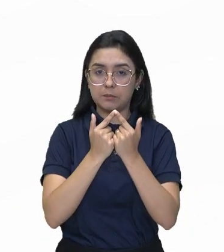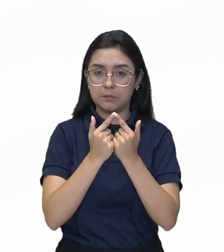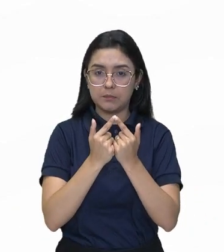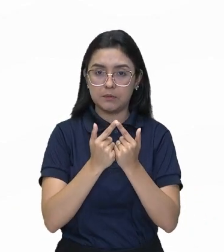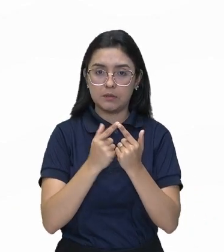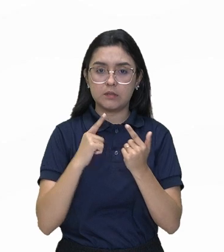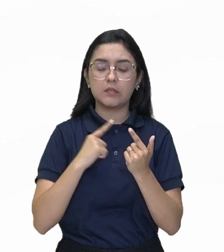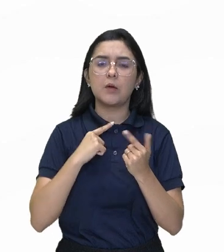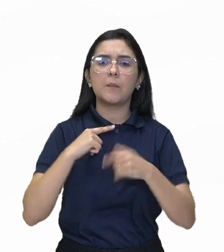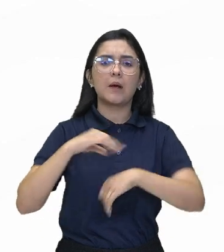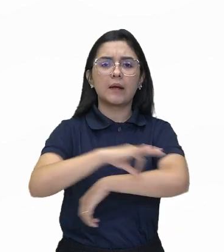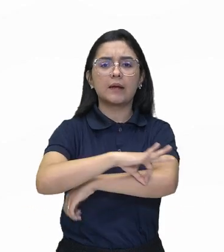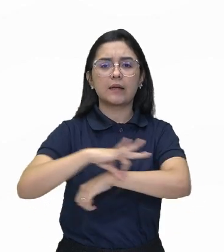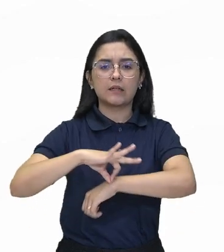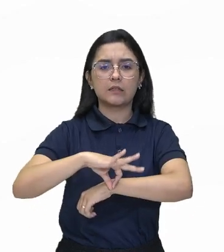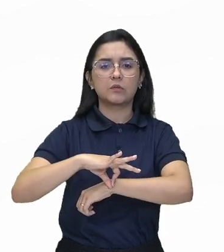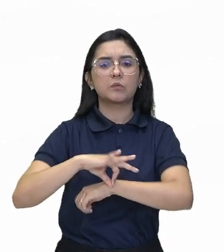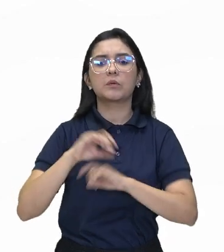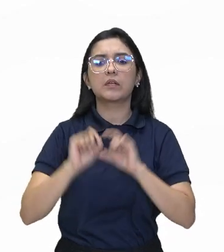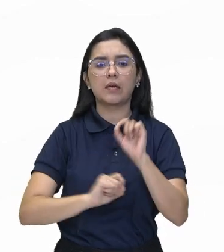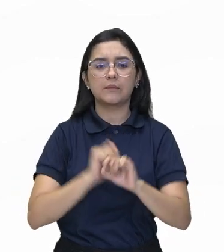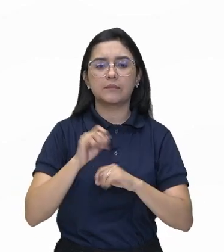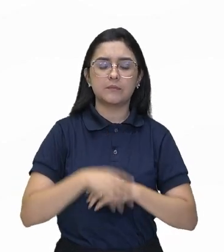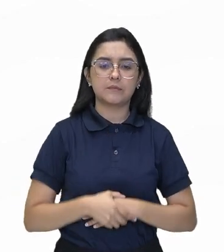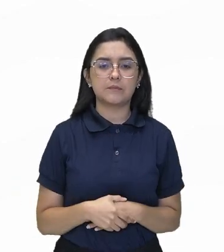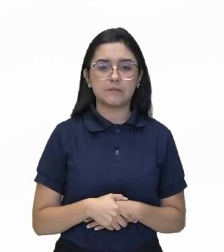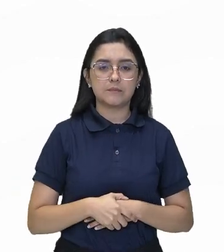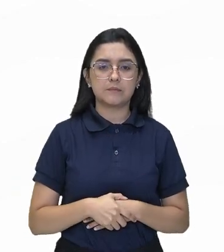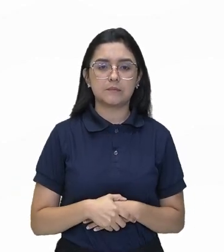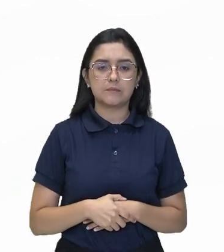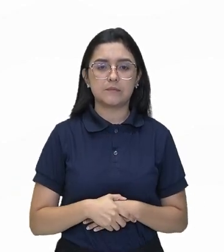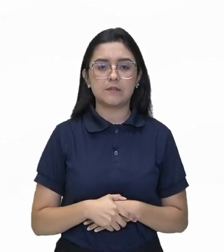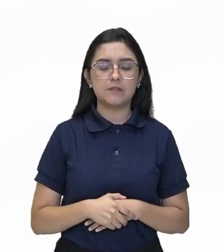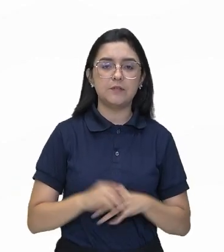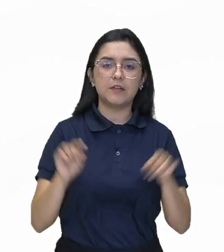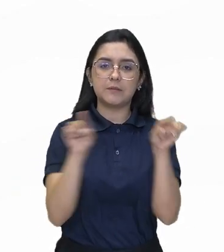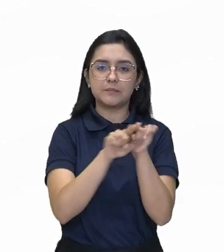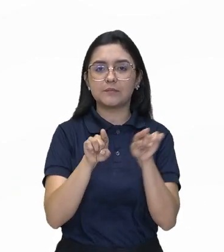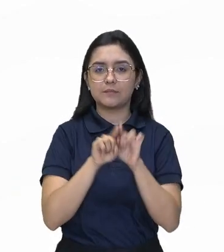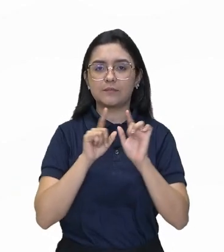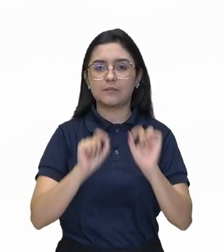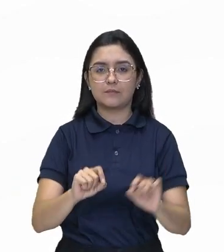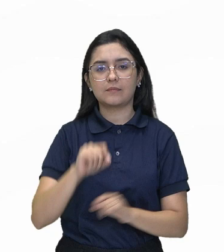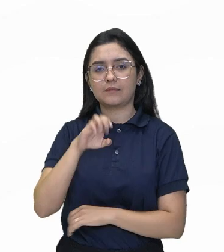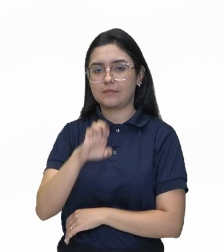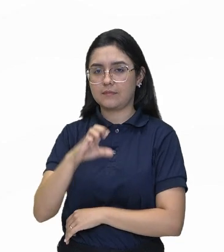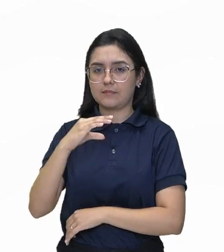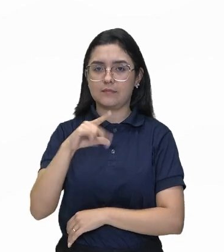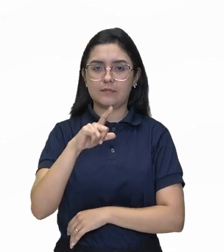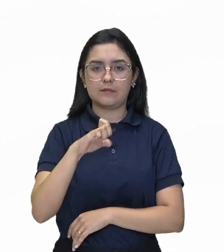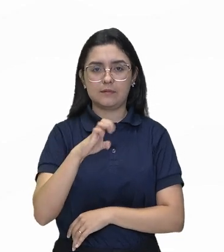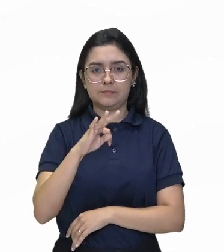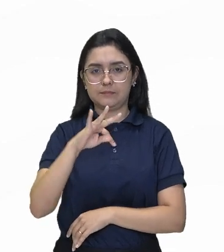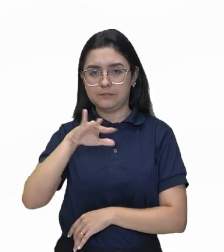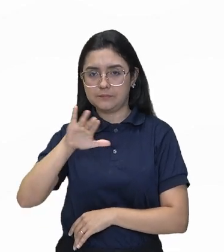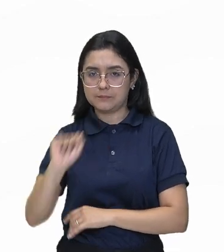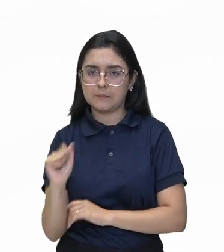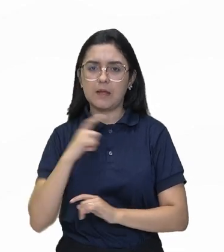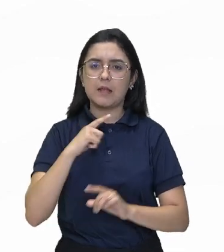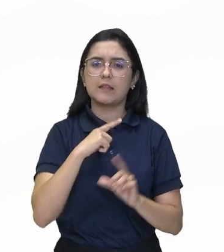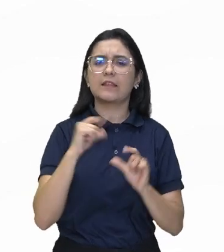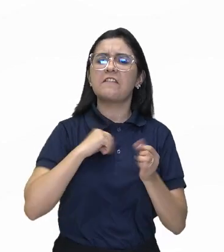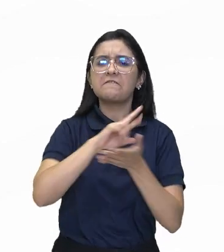uma arquitetura eclética. Por que uma arquitetura eclética? Porque ele mistura